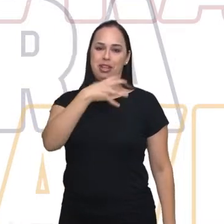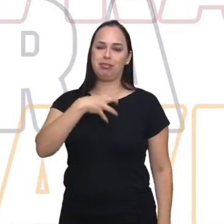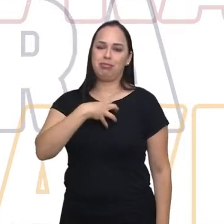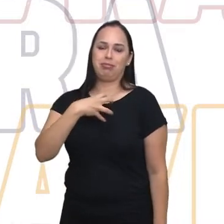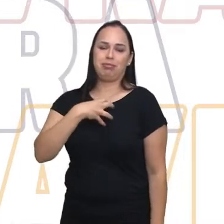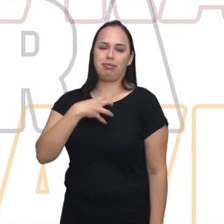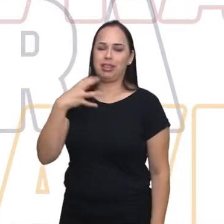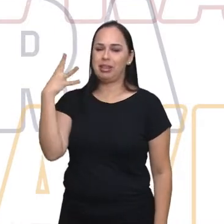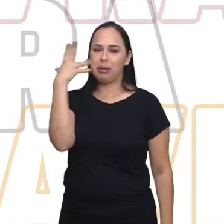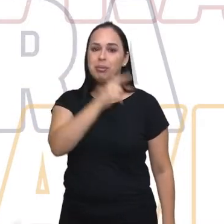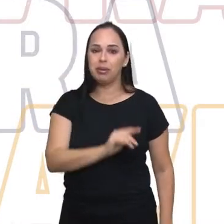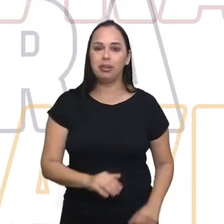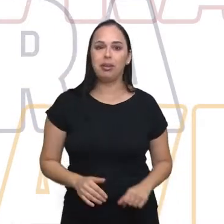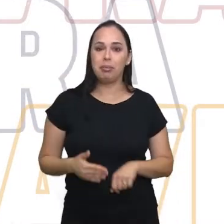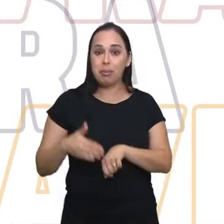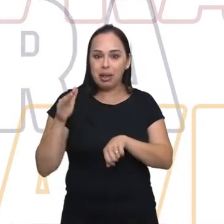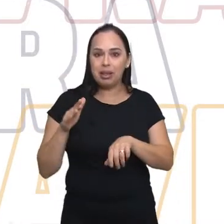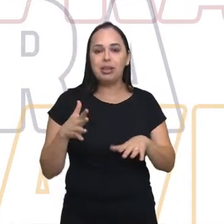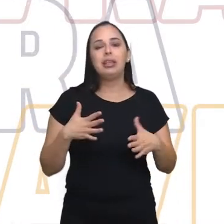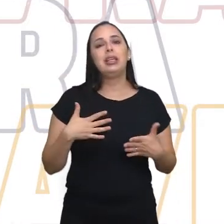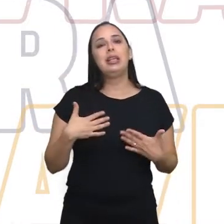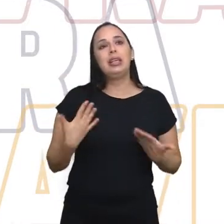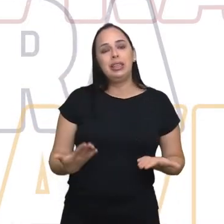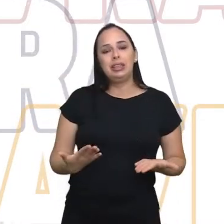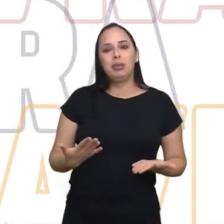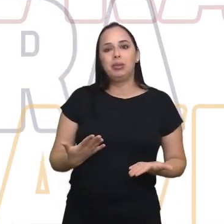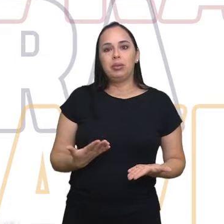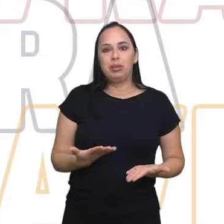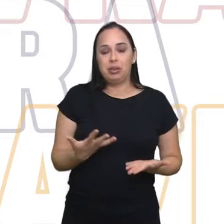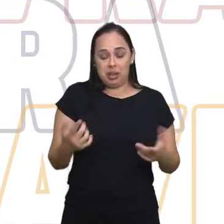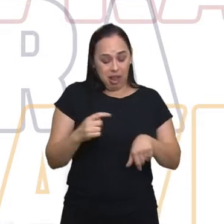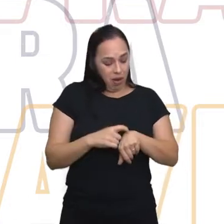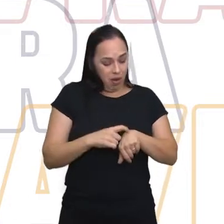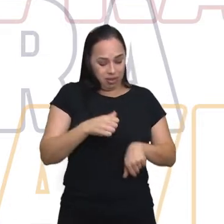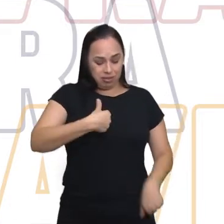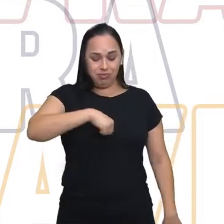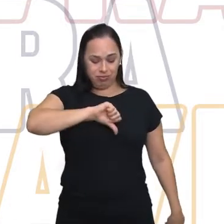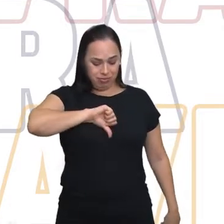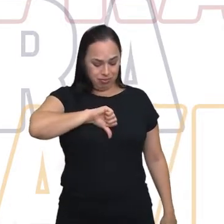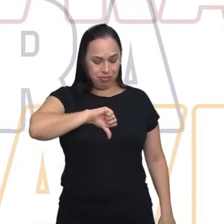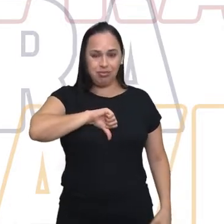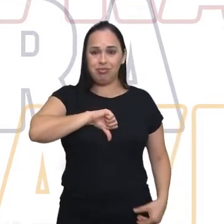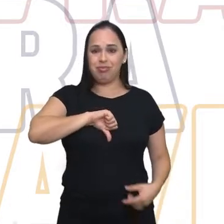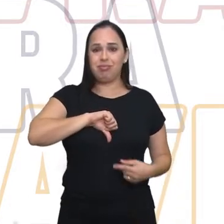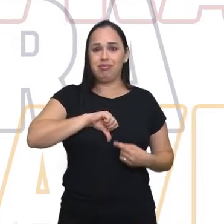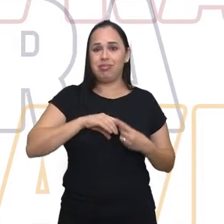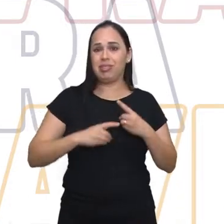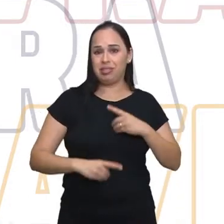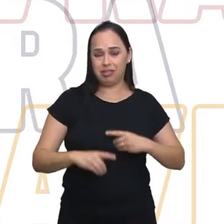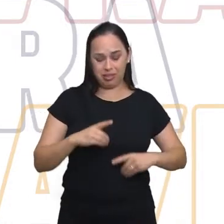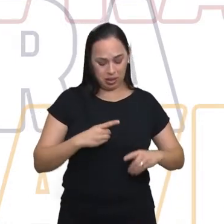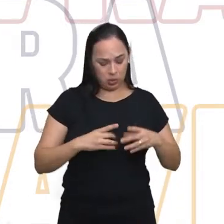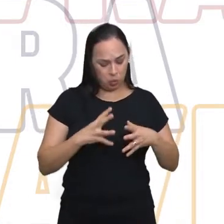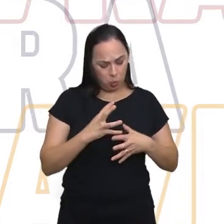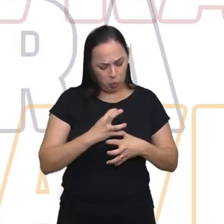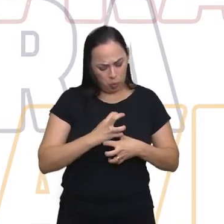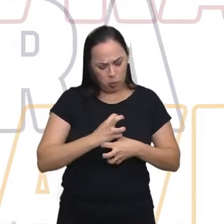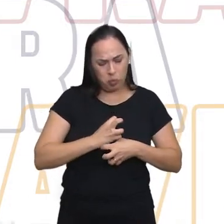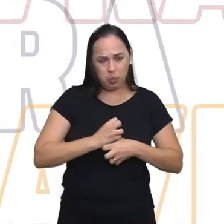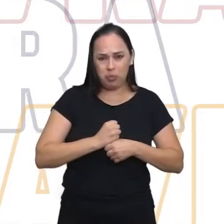bonitas, para se enxergar como mulher. Quando o meu feminino é abalado, eu entro em depressão, eu